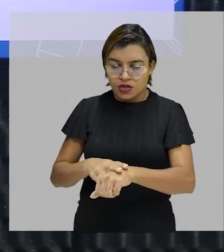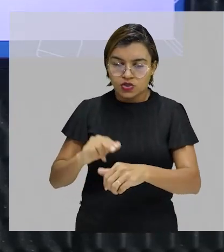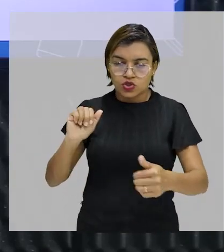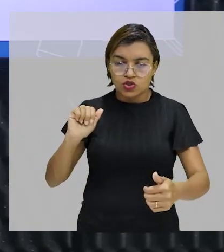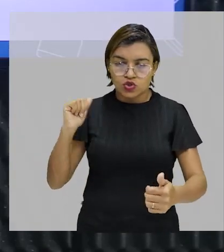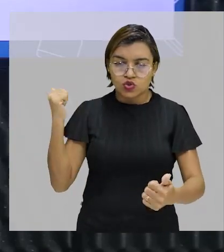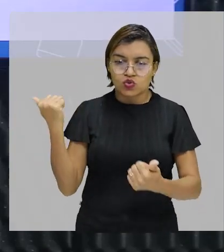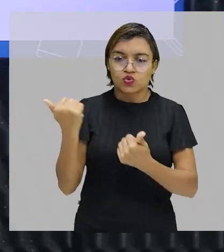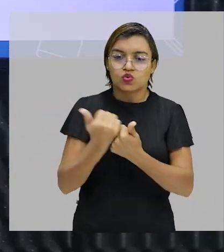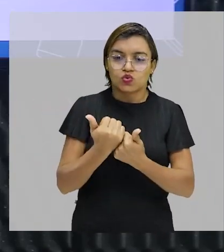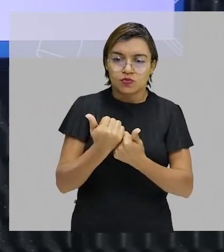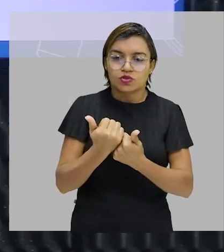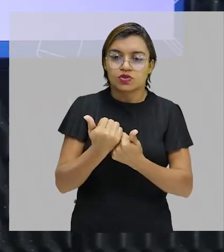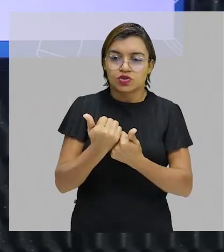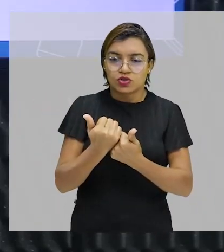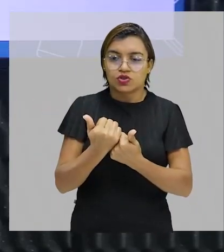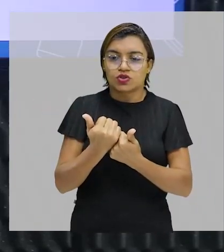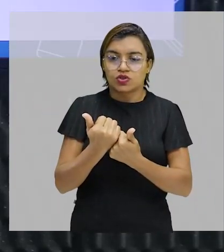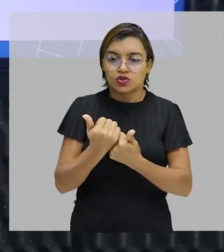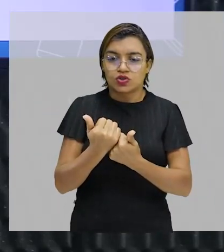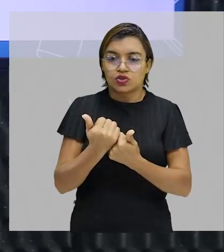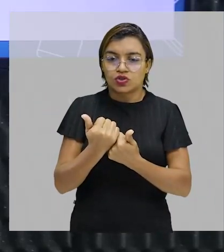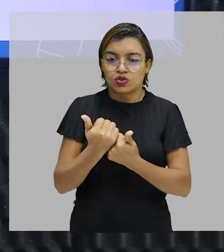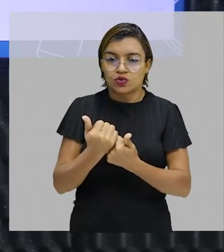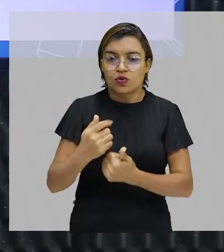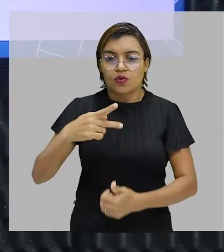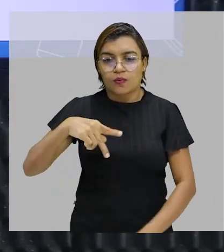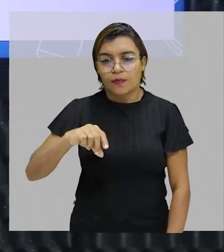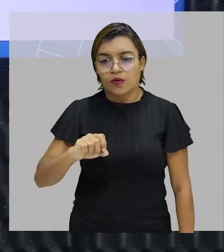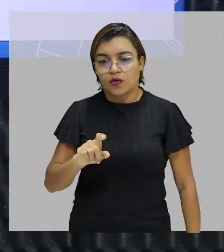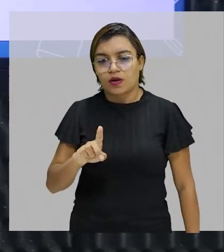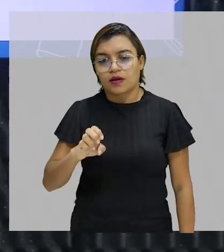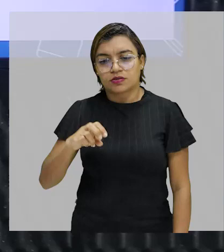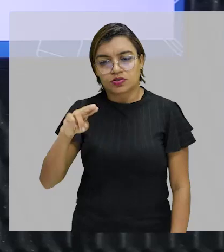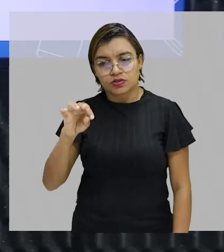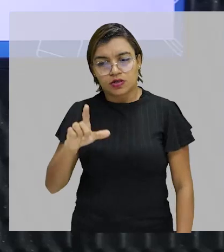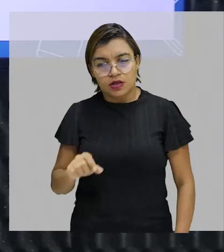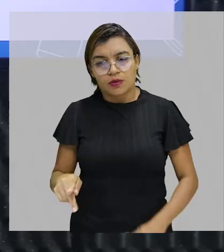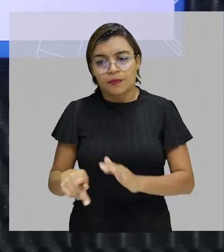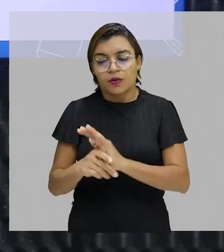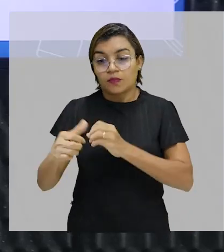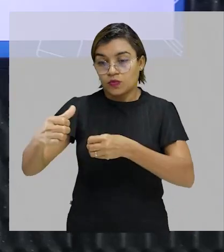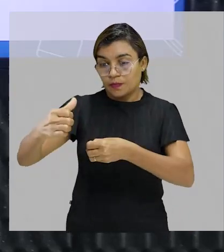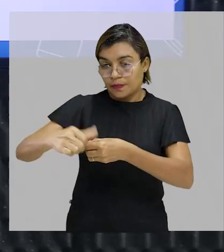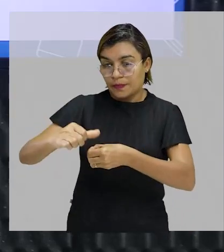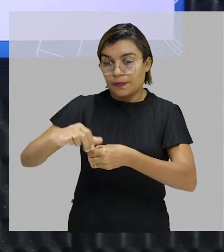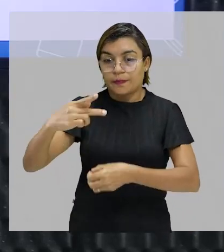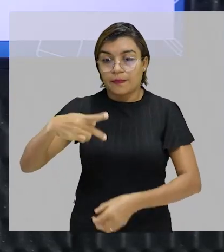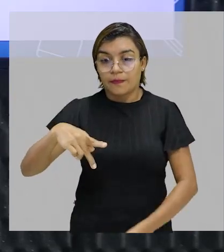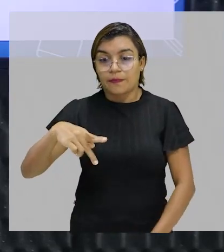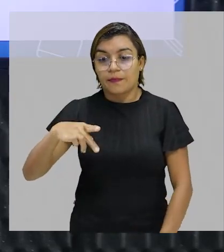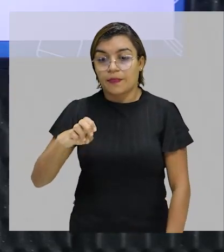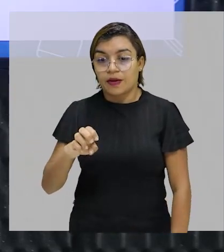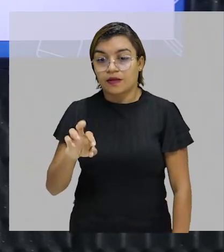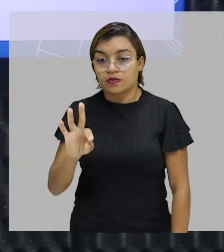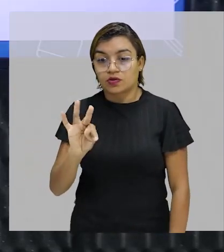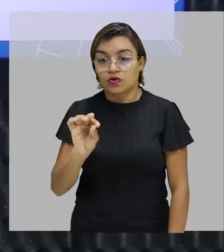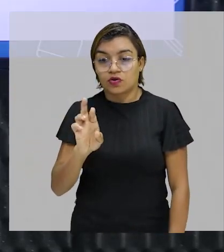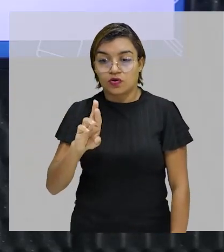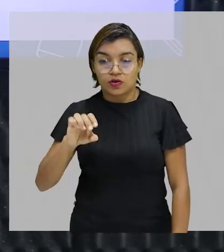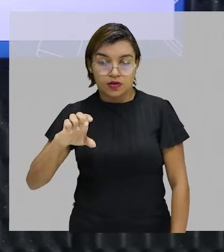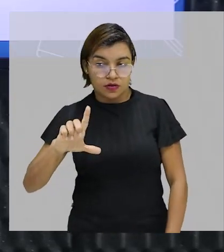substituição ao polietileno obtido do petróleo. Sim, a fonte, a